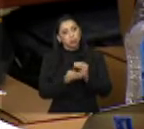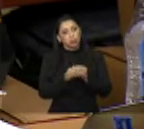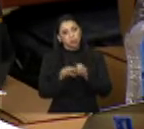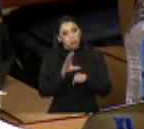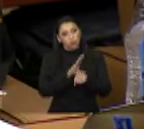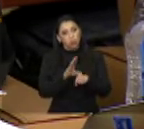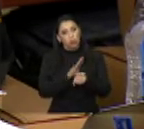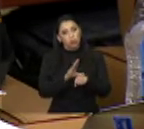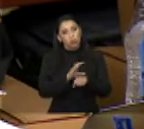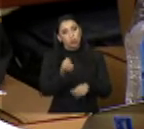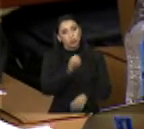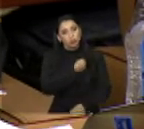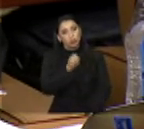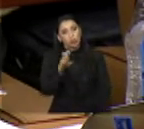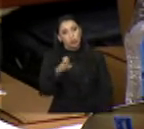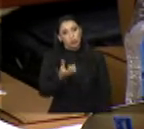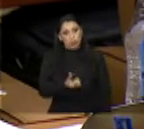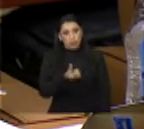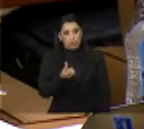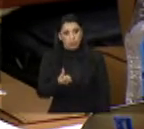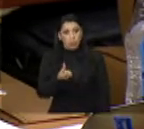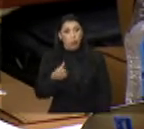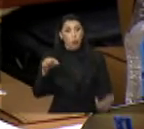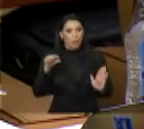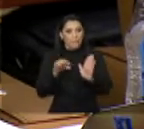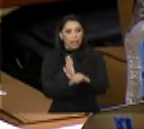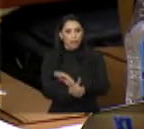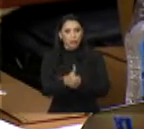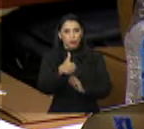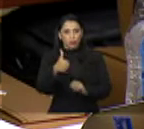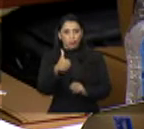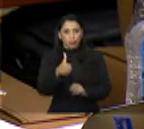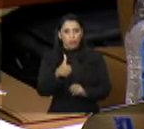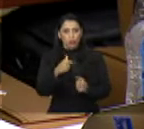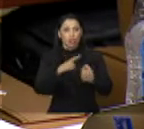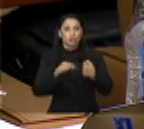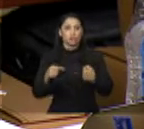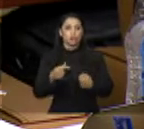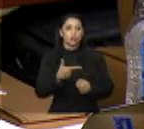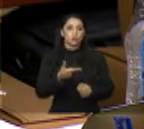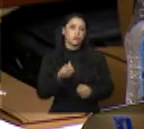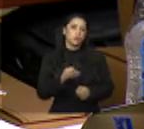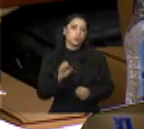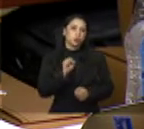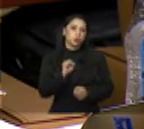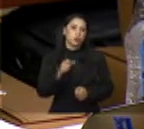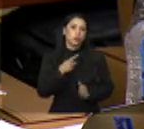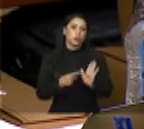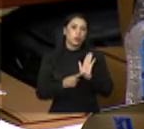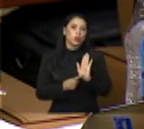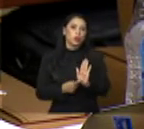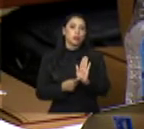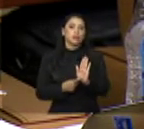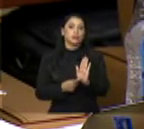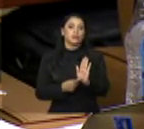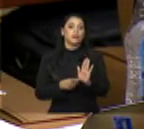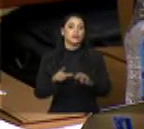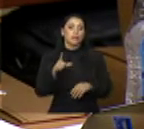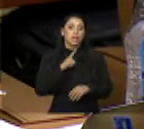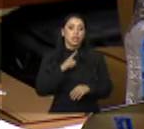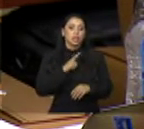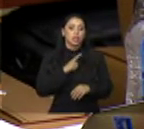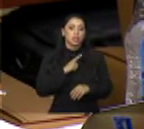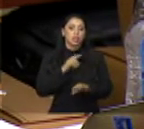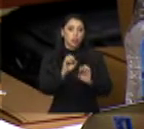além desse dispositivo o parágrafo primeiro do artigo 208 diz o acesso ao ensino obrigatório